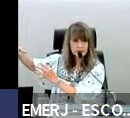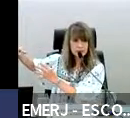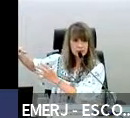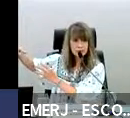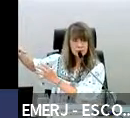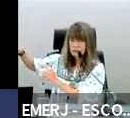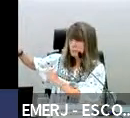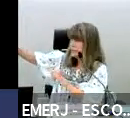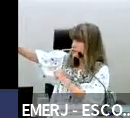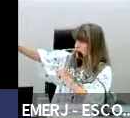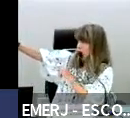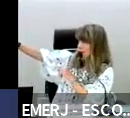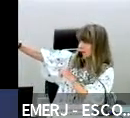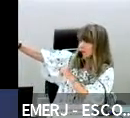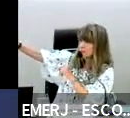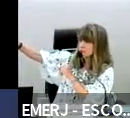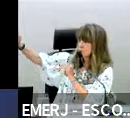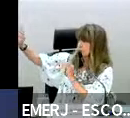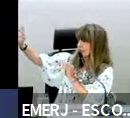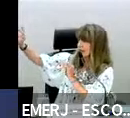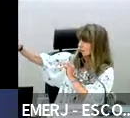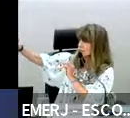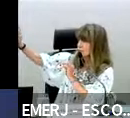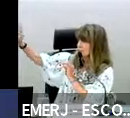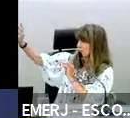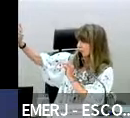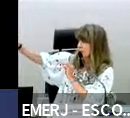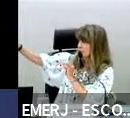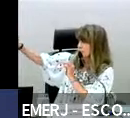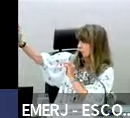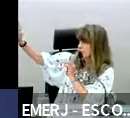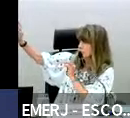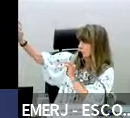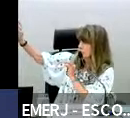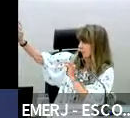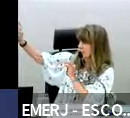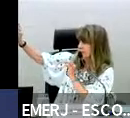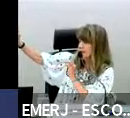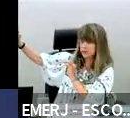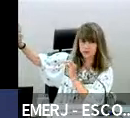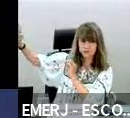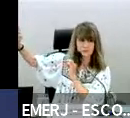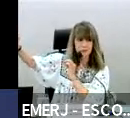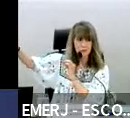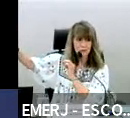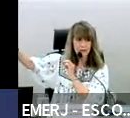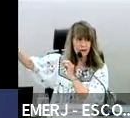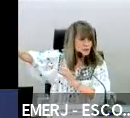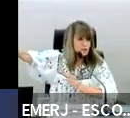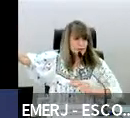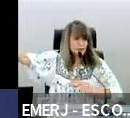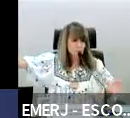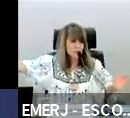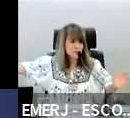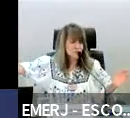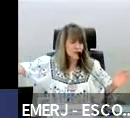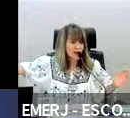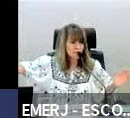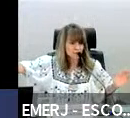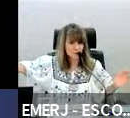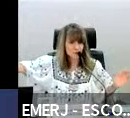dosimetria, tá? Mas não paramos porque razoabilidade e proporcionalidade eram os critérios